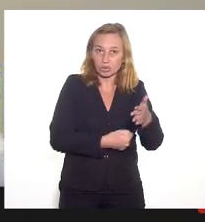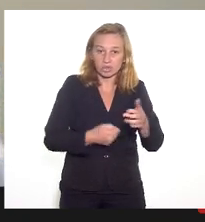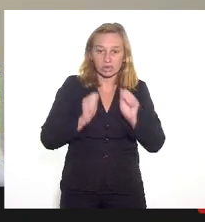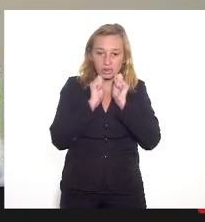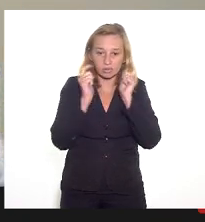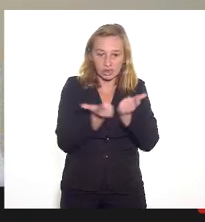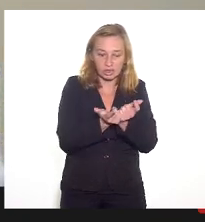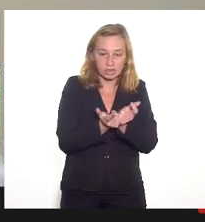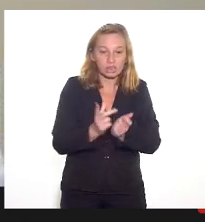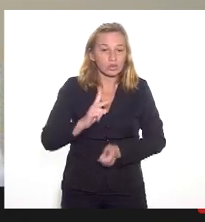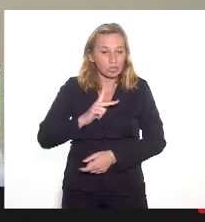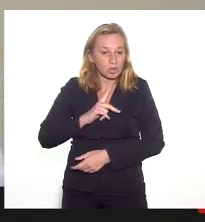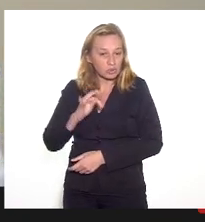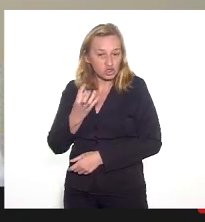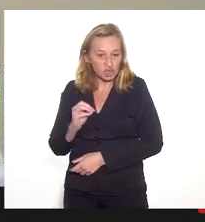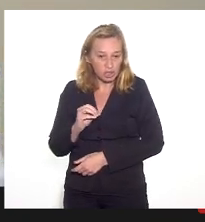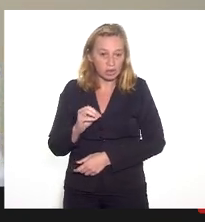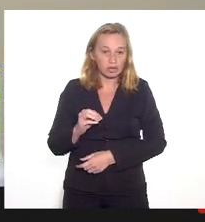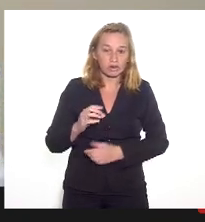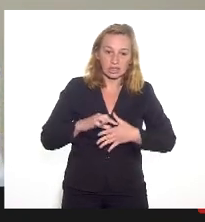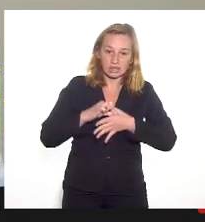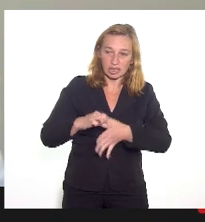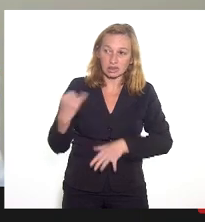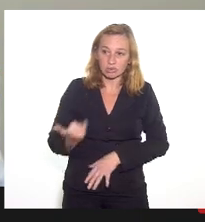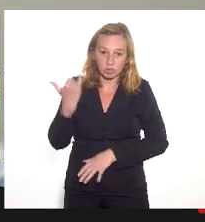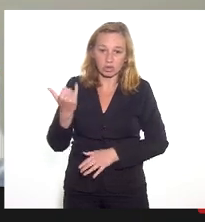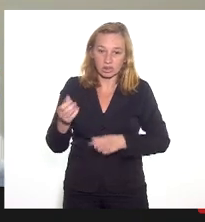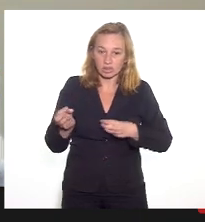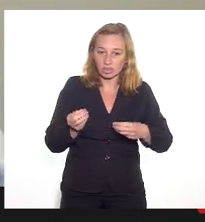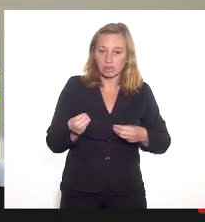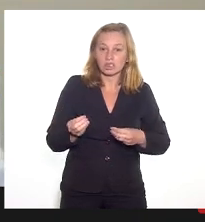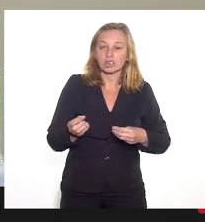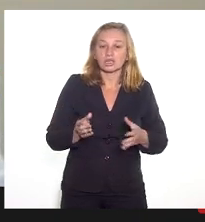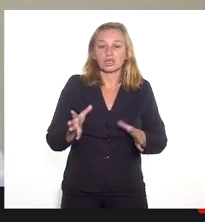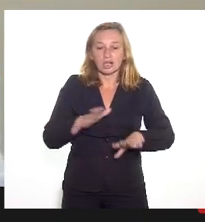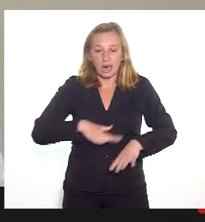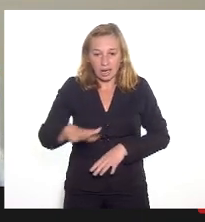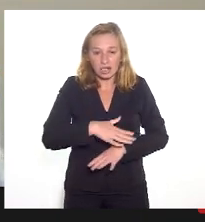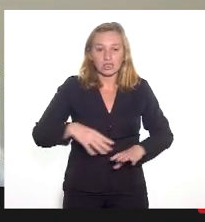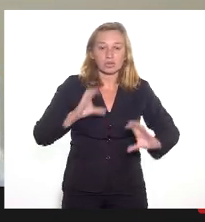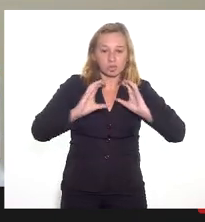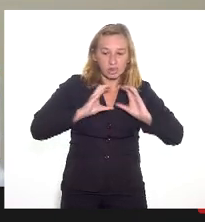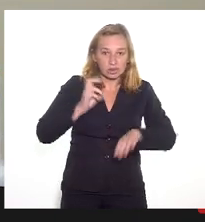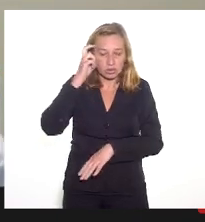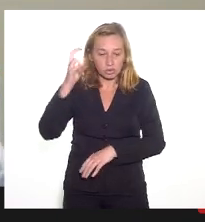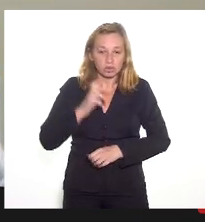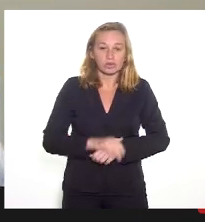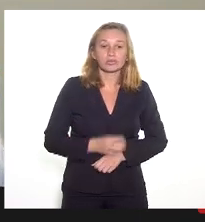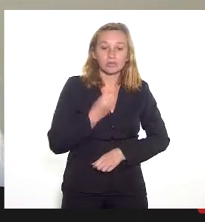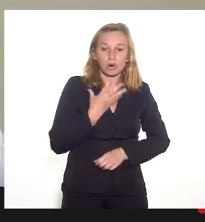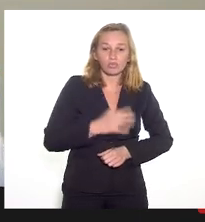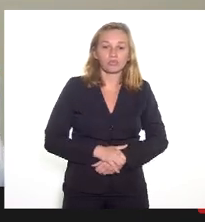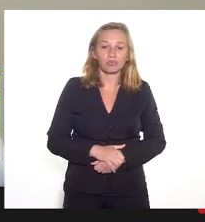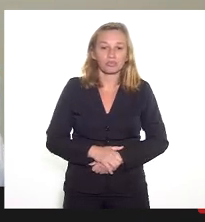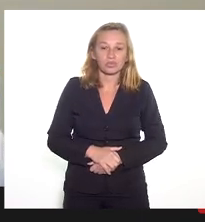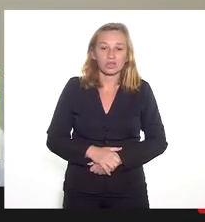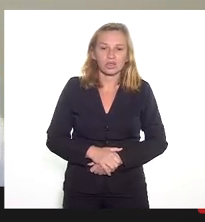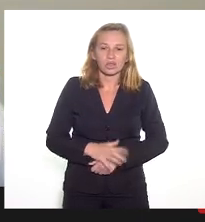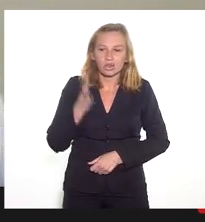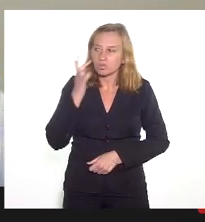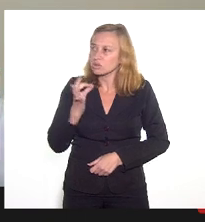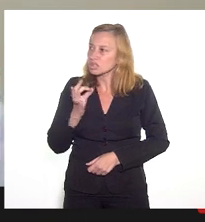mas o próprio Thiago, ele mesmo, é uma liderança importante articulando o campo da comunicação e da cultura. Bom, eu não